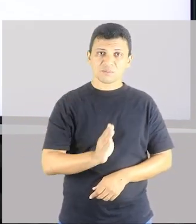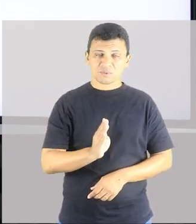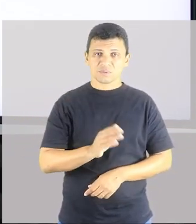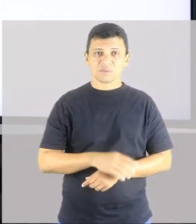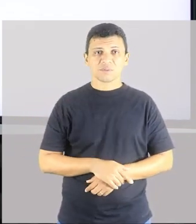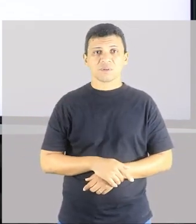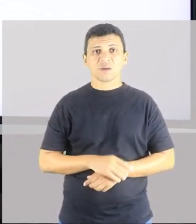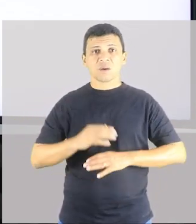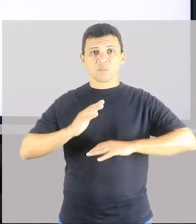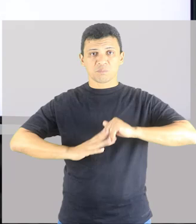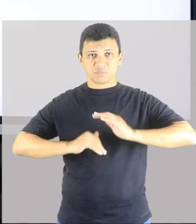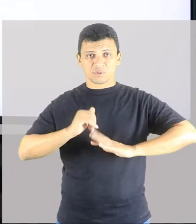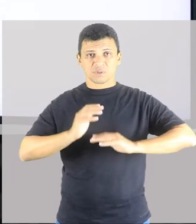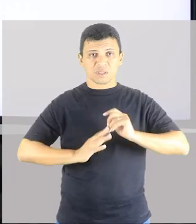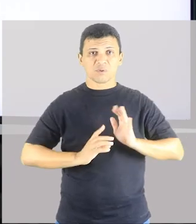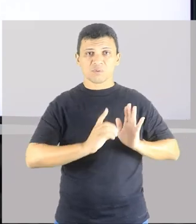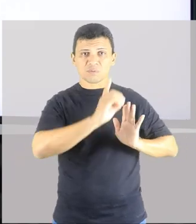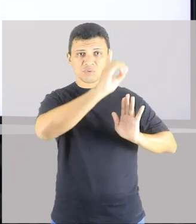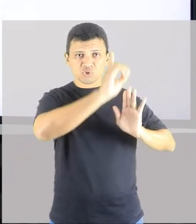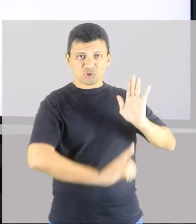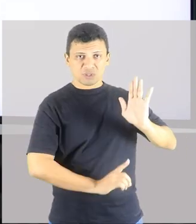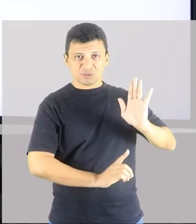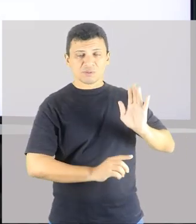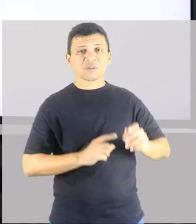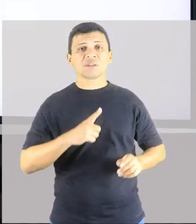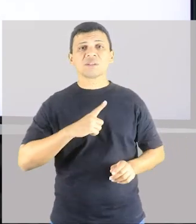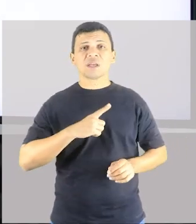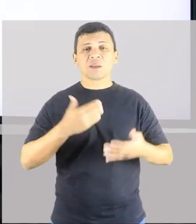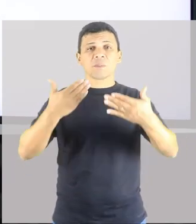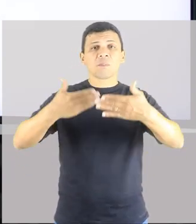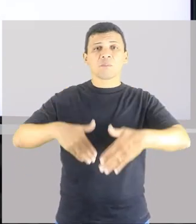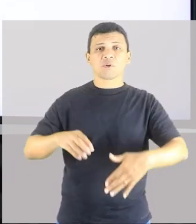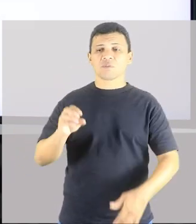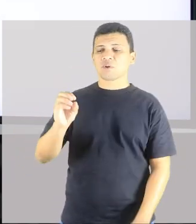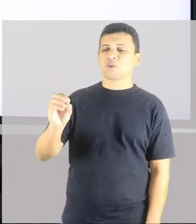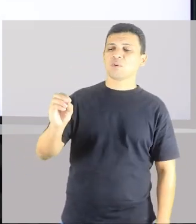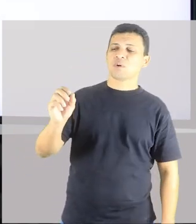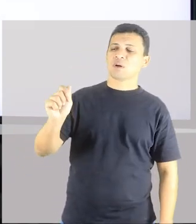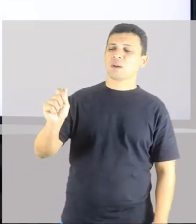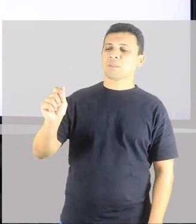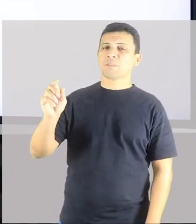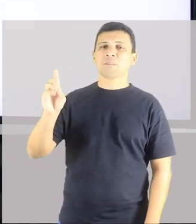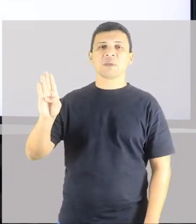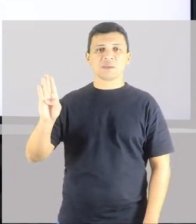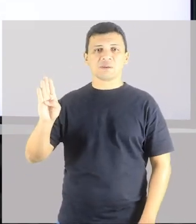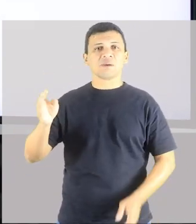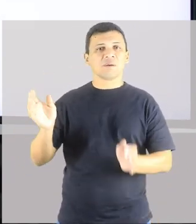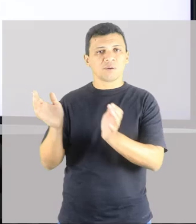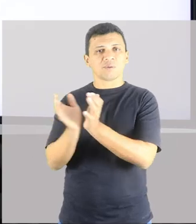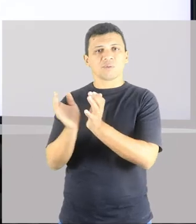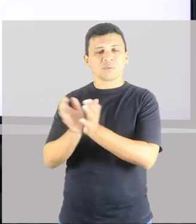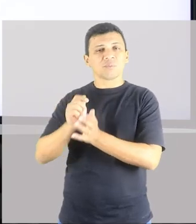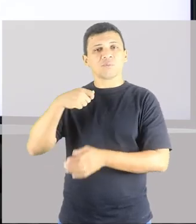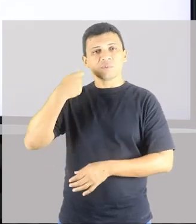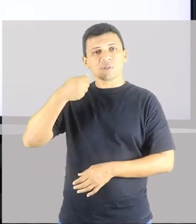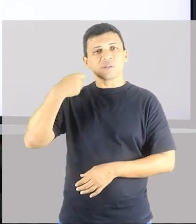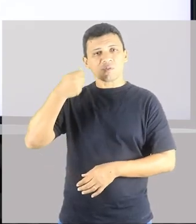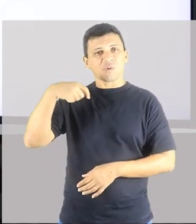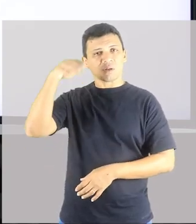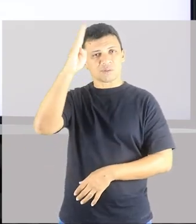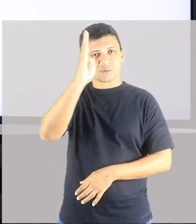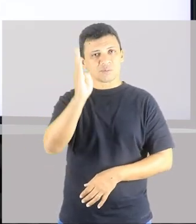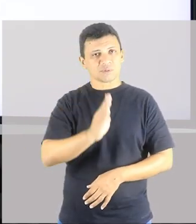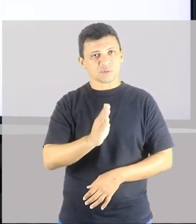o profissional de direito, ele participa de uma prova da OAB, que é da Ordem dos Advogados do Brasil. Então,